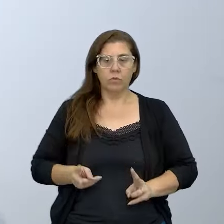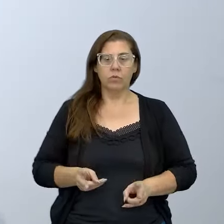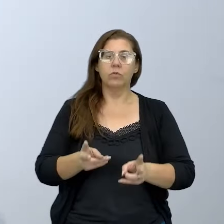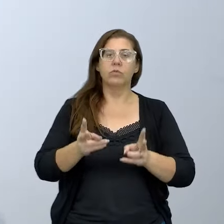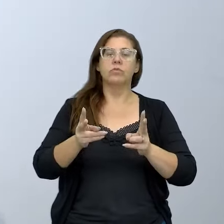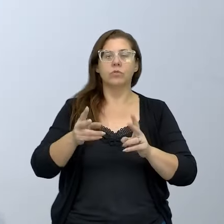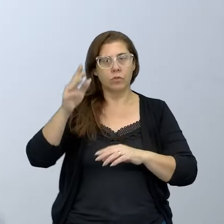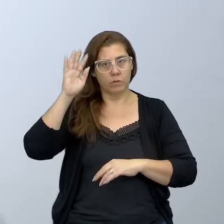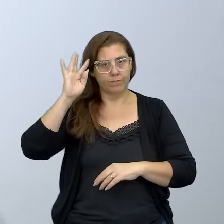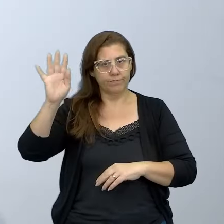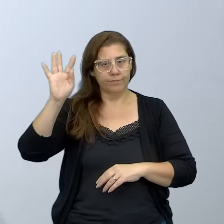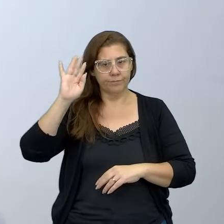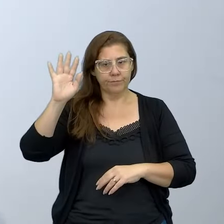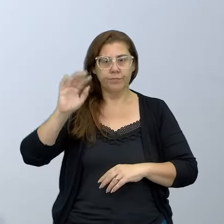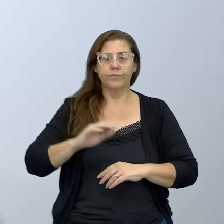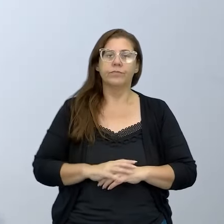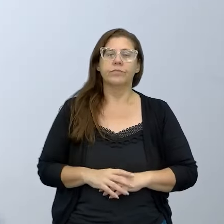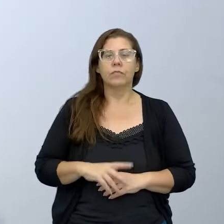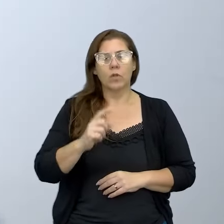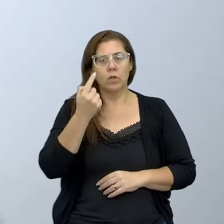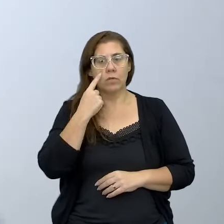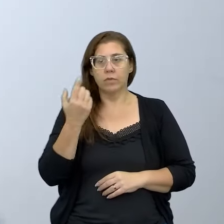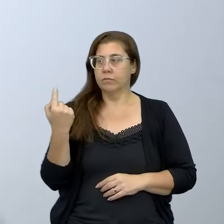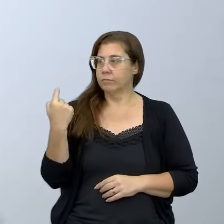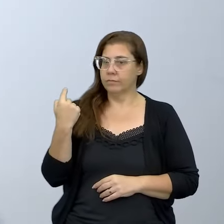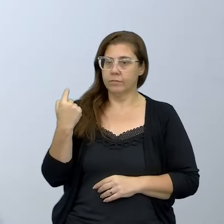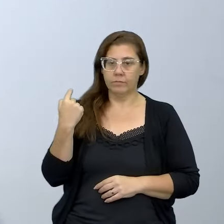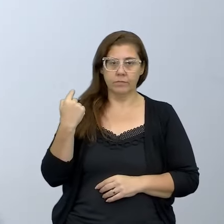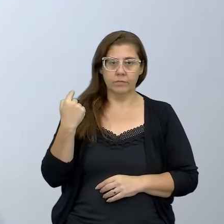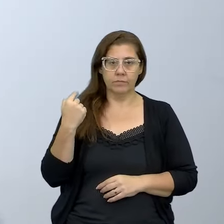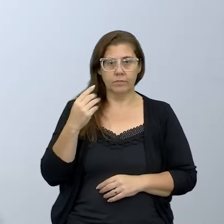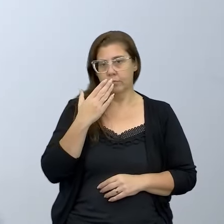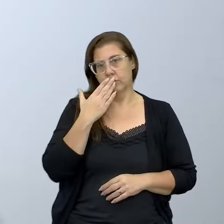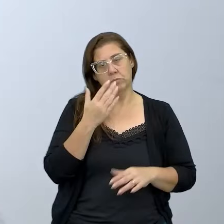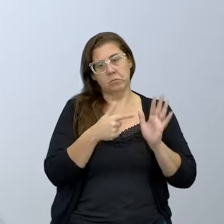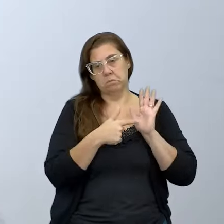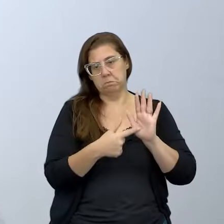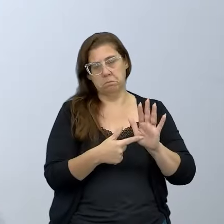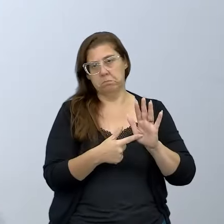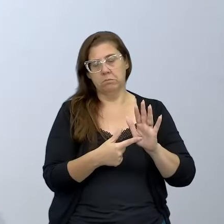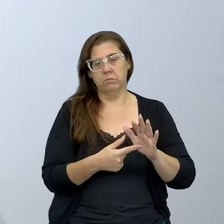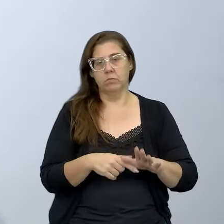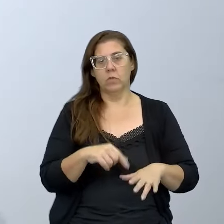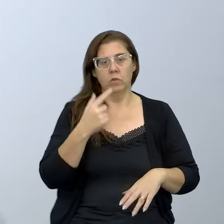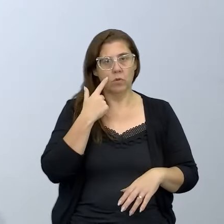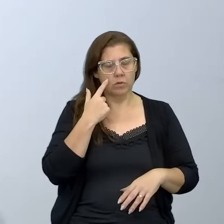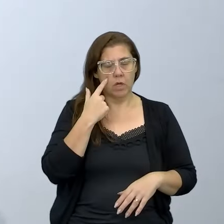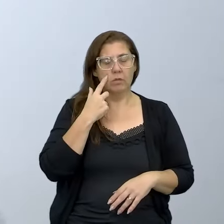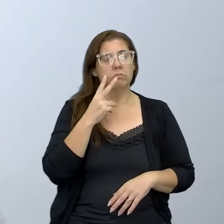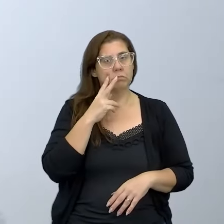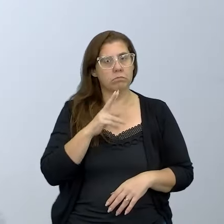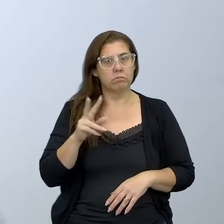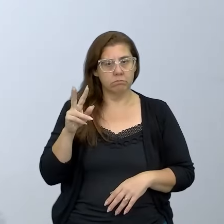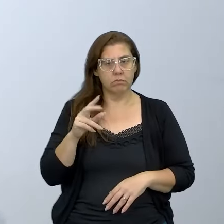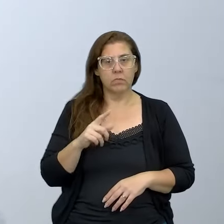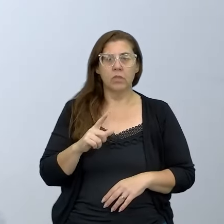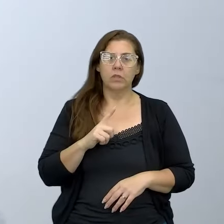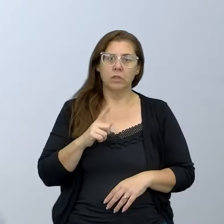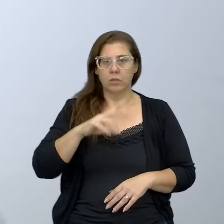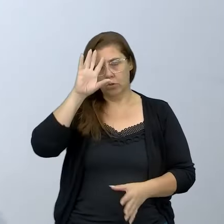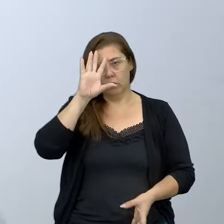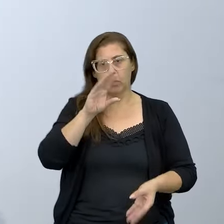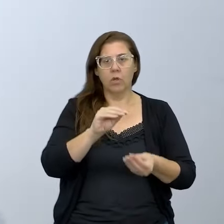nessa teoria, tá? Já que vocês estão vendo atrás de mim, eu nem vou pedir para os meninos colocarem na tela, mas só para, como vocês conseguem ver aqui, sempre tem o resumo